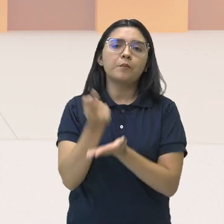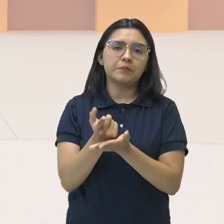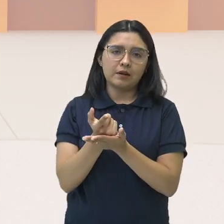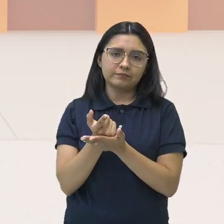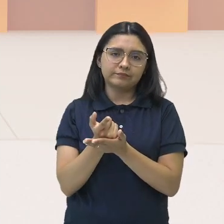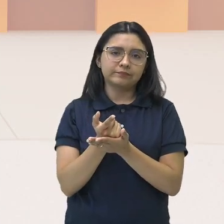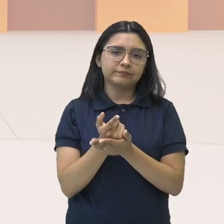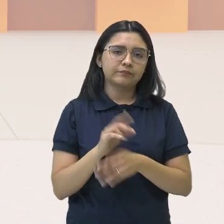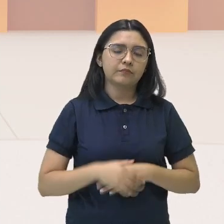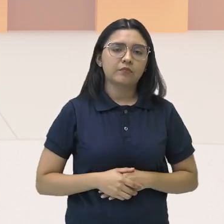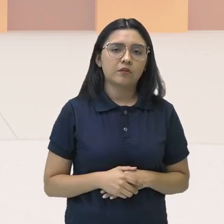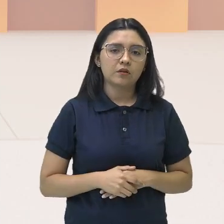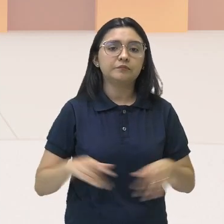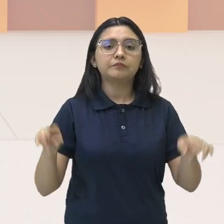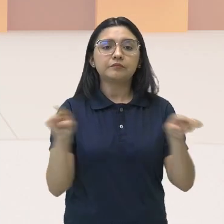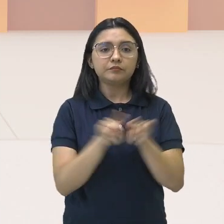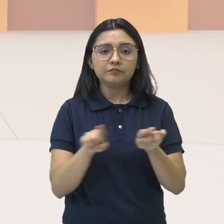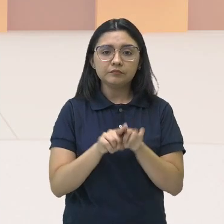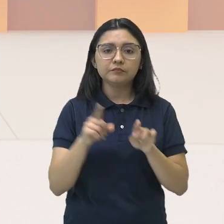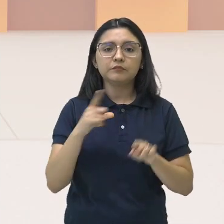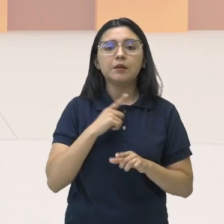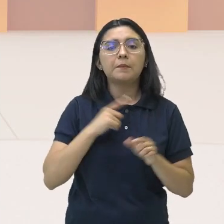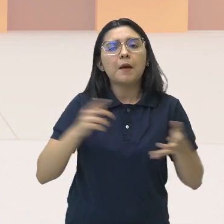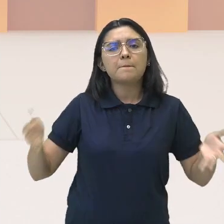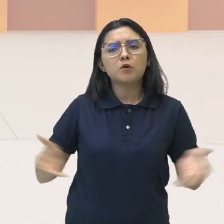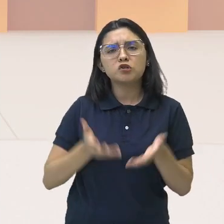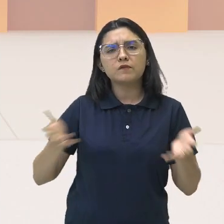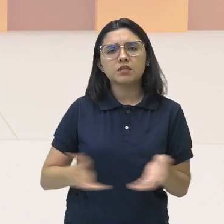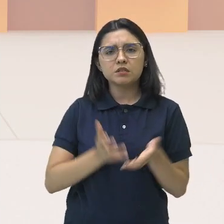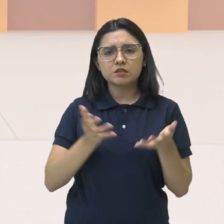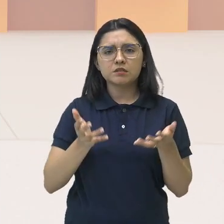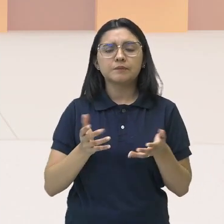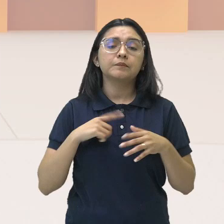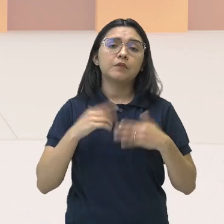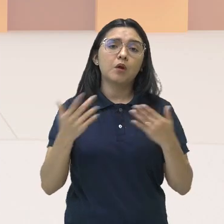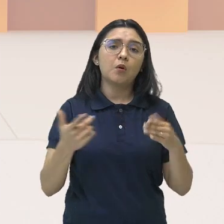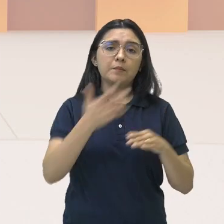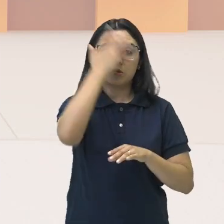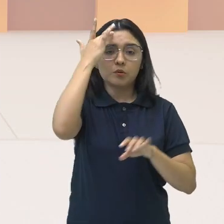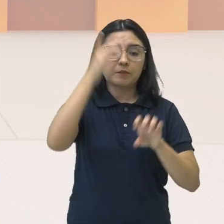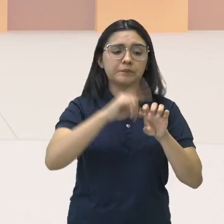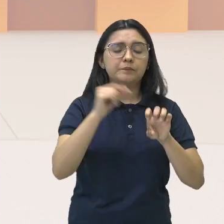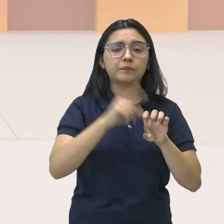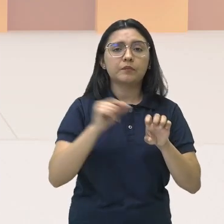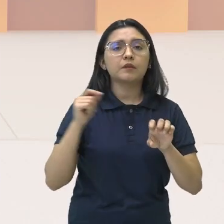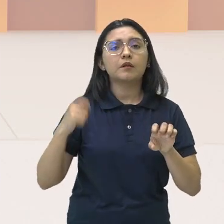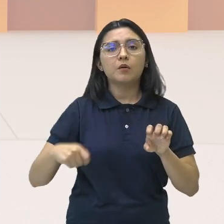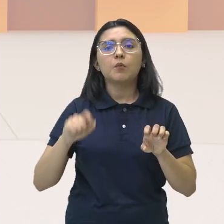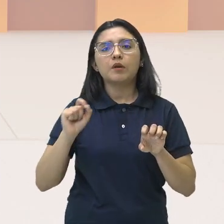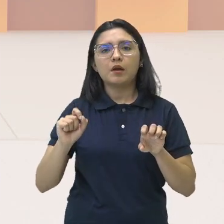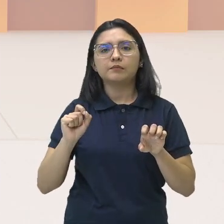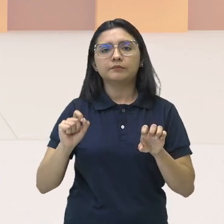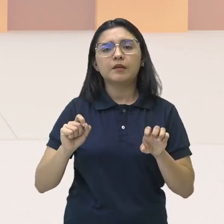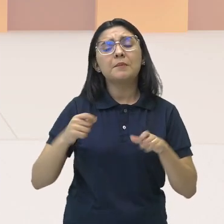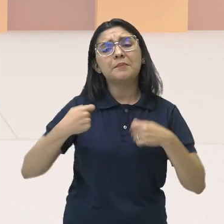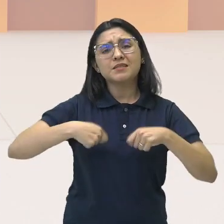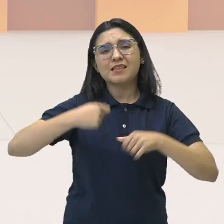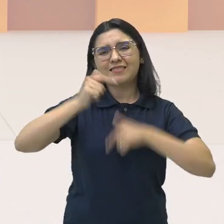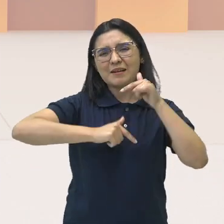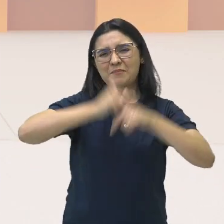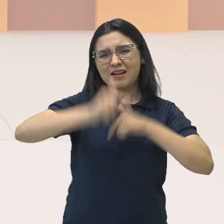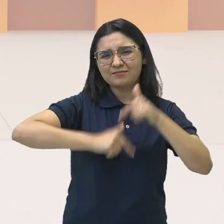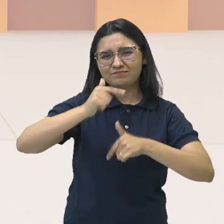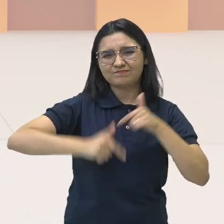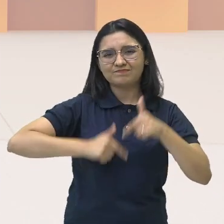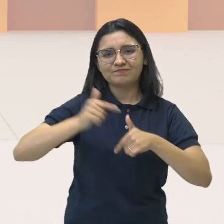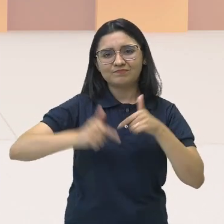é uma grande ideia. E também tem a questão da motivação, pessoal. Um empreendedor, ele acaba tendo que trabalhar muito mais do que os